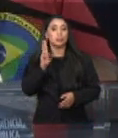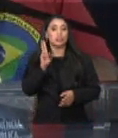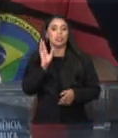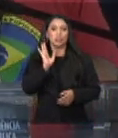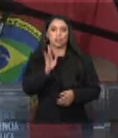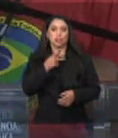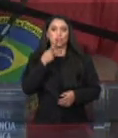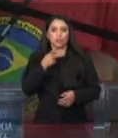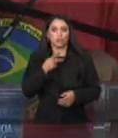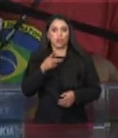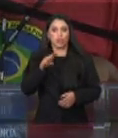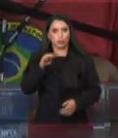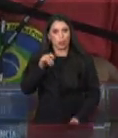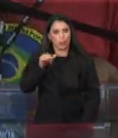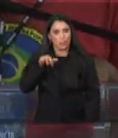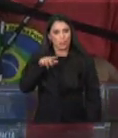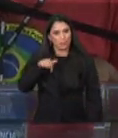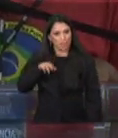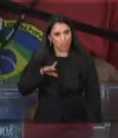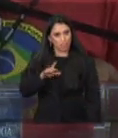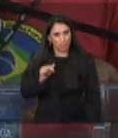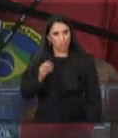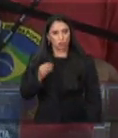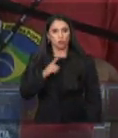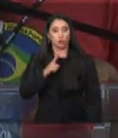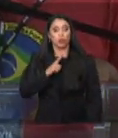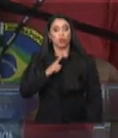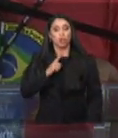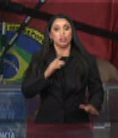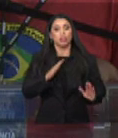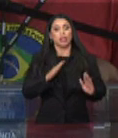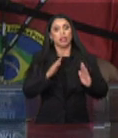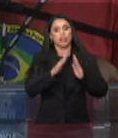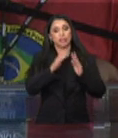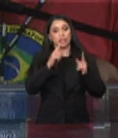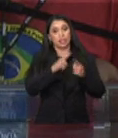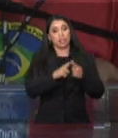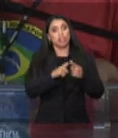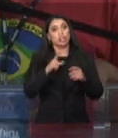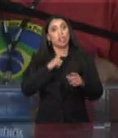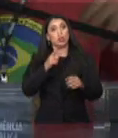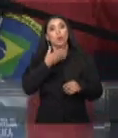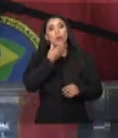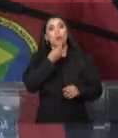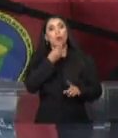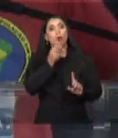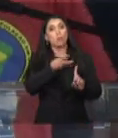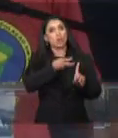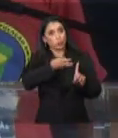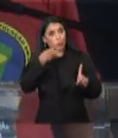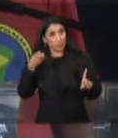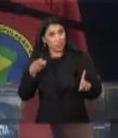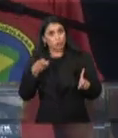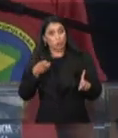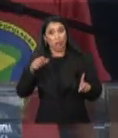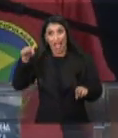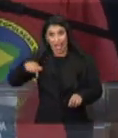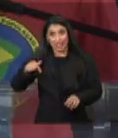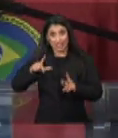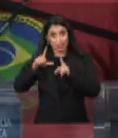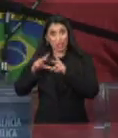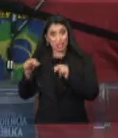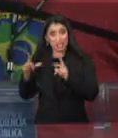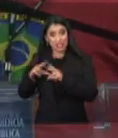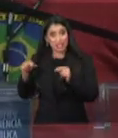pelo Marquinho dos meninos da Candelária nós lembrarmos o índio Galdino que foi morto aqui em Brasília porque